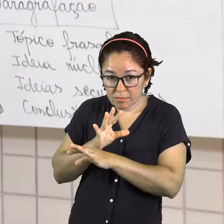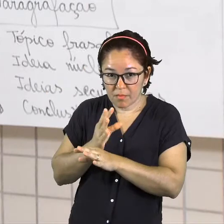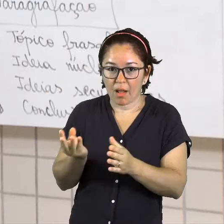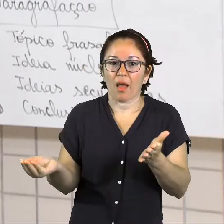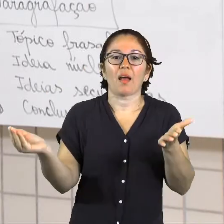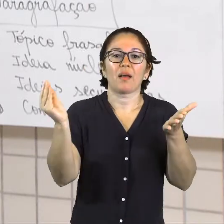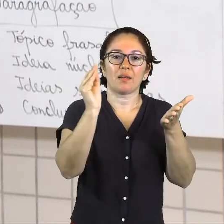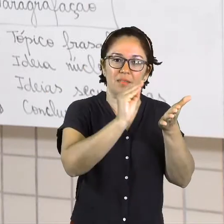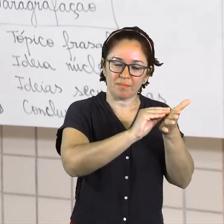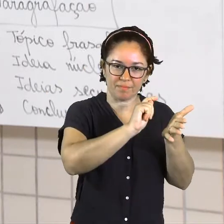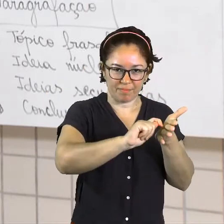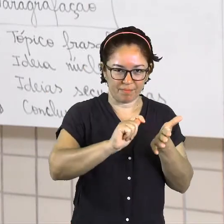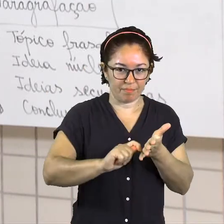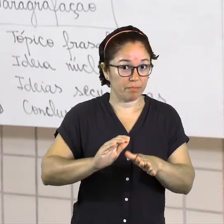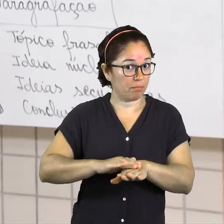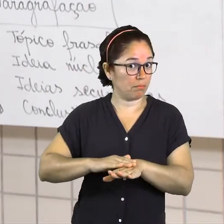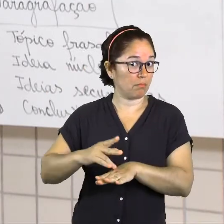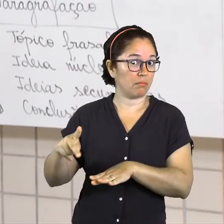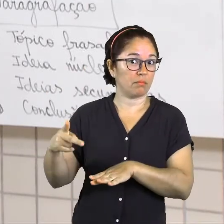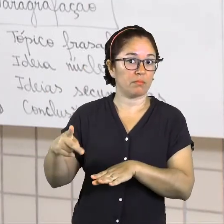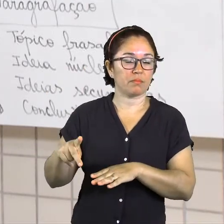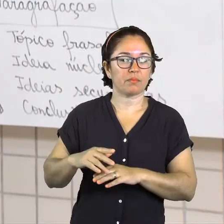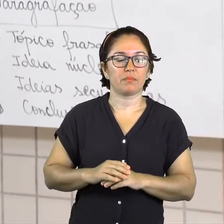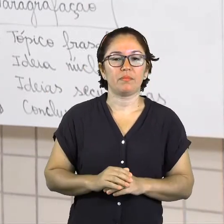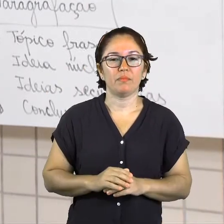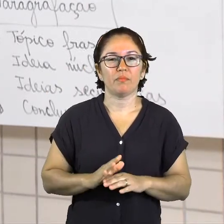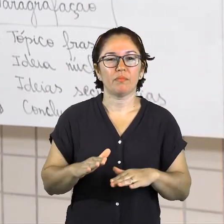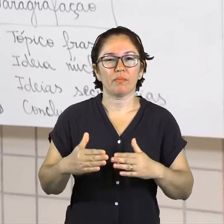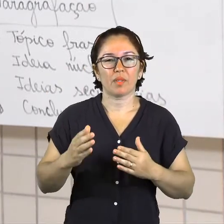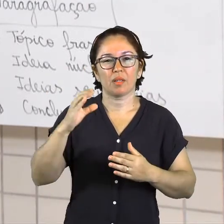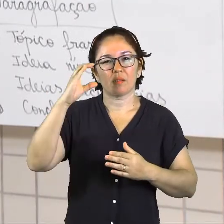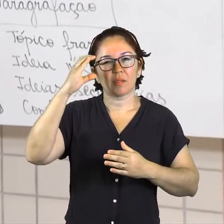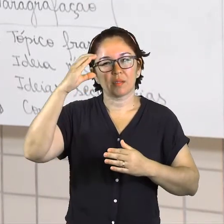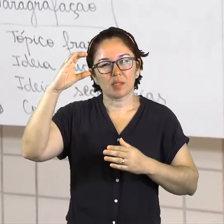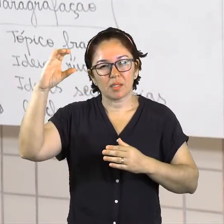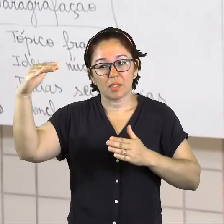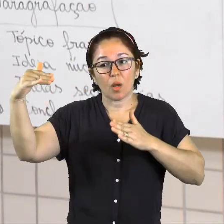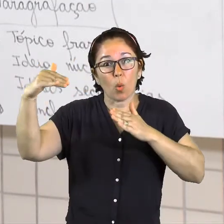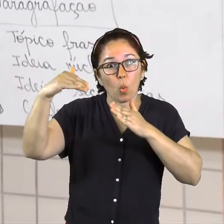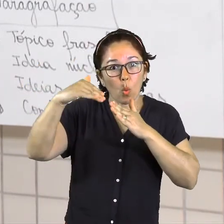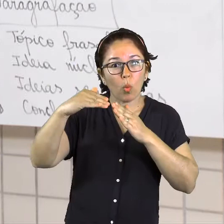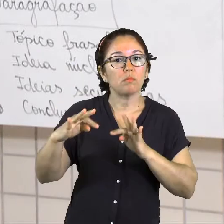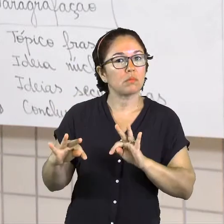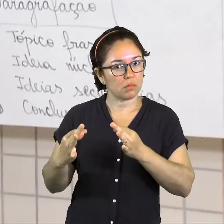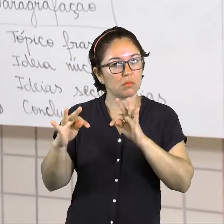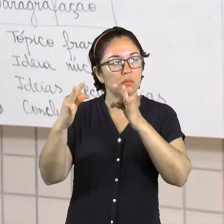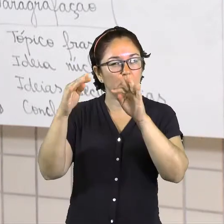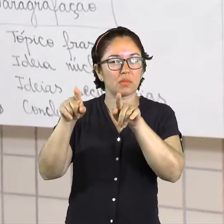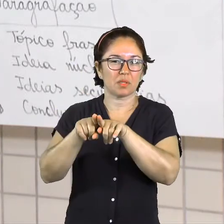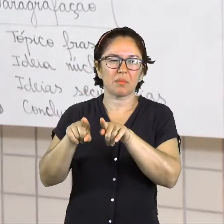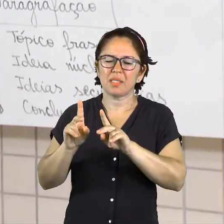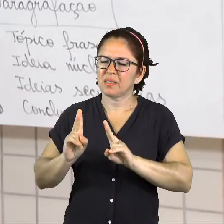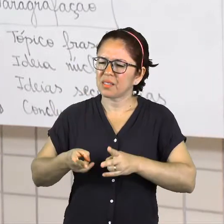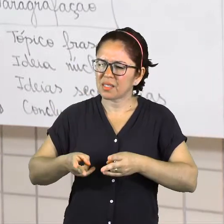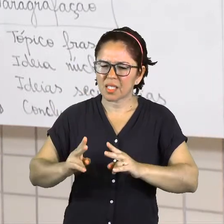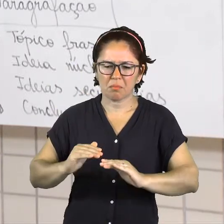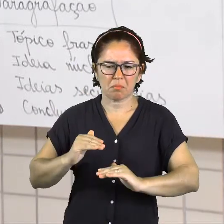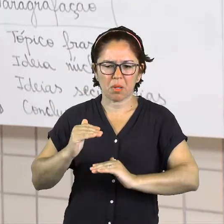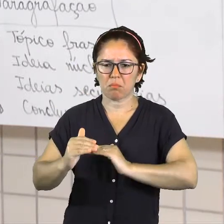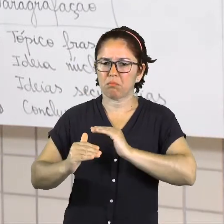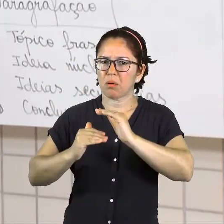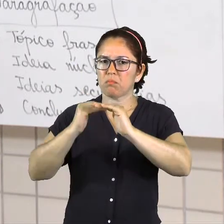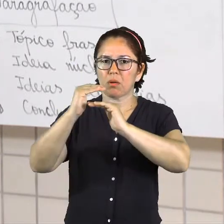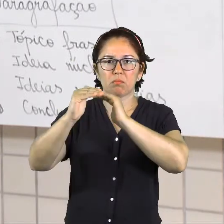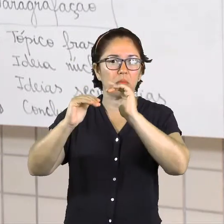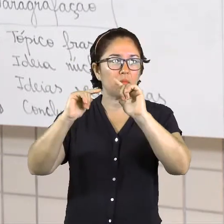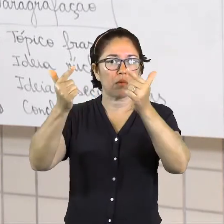mais abordando aí a ciência, porque são assuntos que a todo momento está mudando, está surgindo